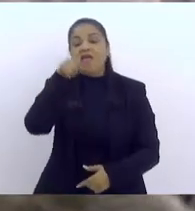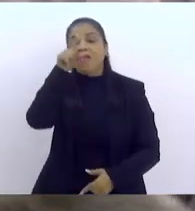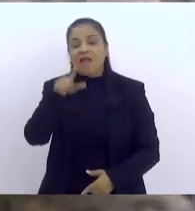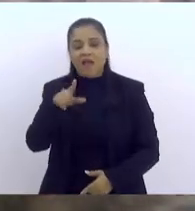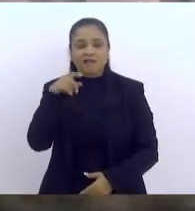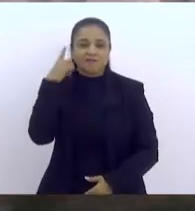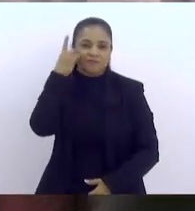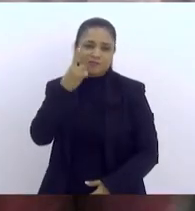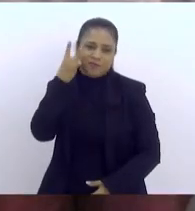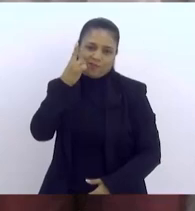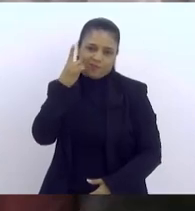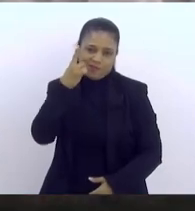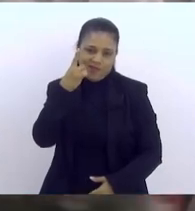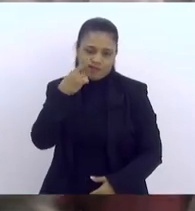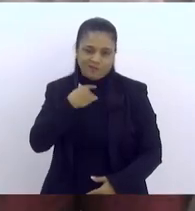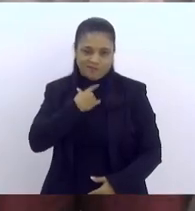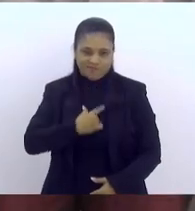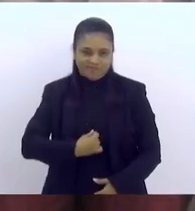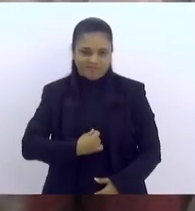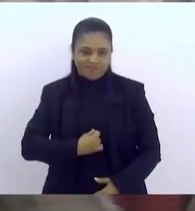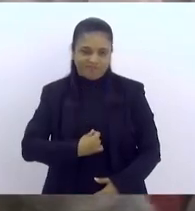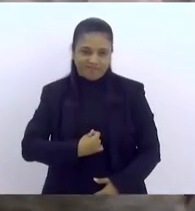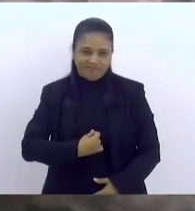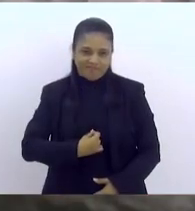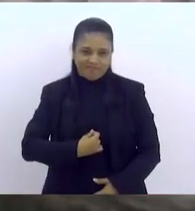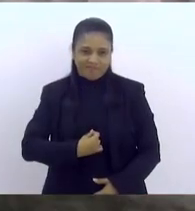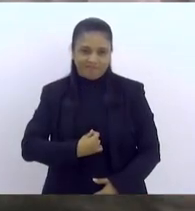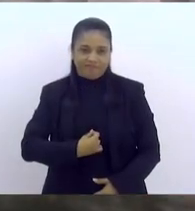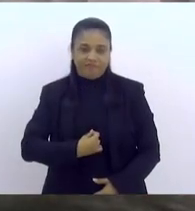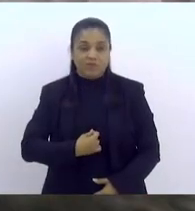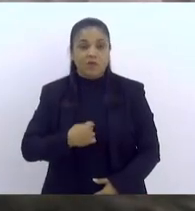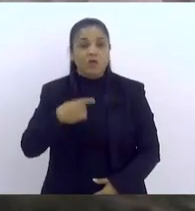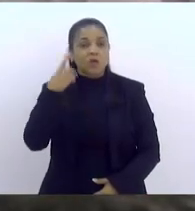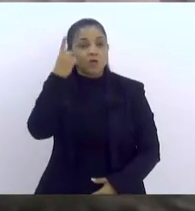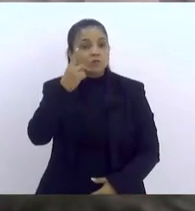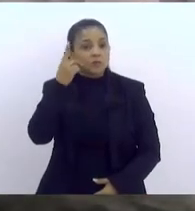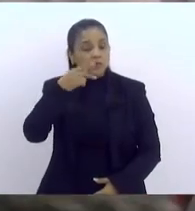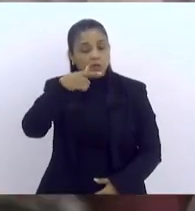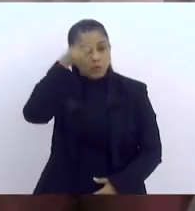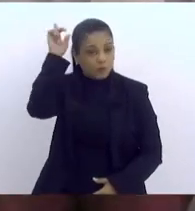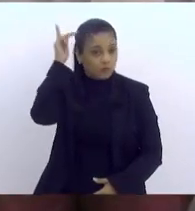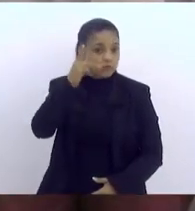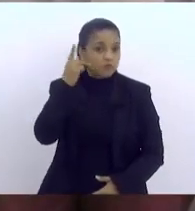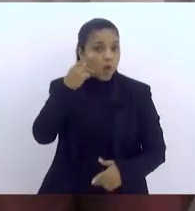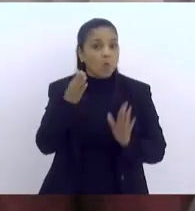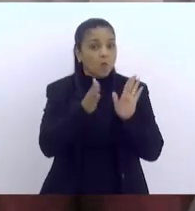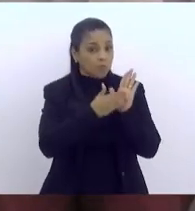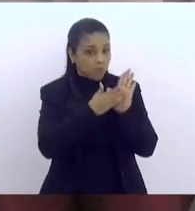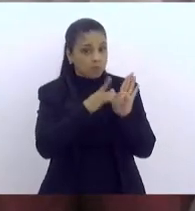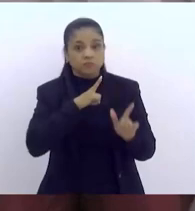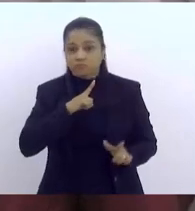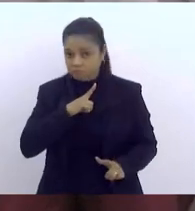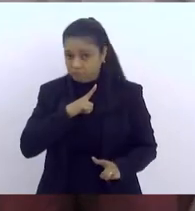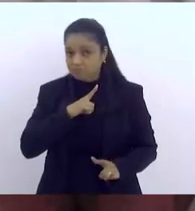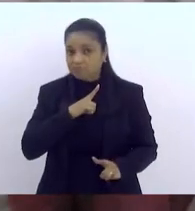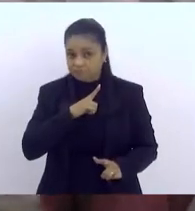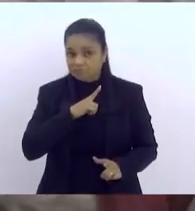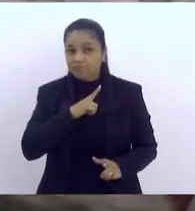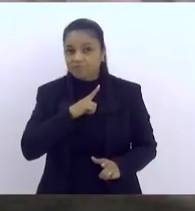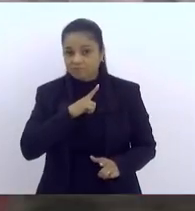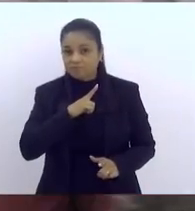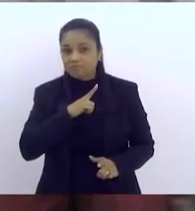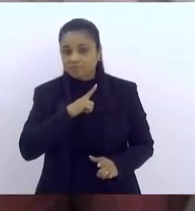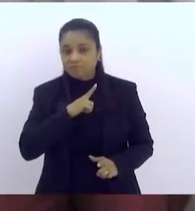dar a medalha para quem. Inclusive, o deputado Luiz Paulo tem uma proposta. E a gente precisa,